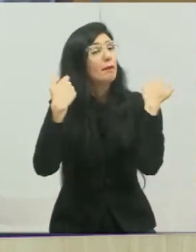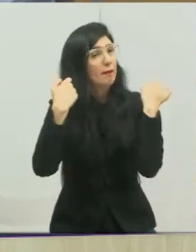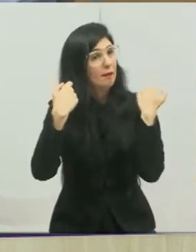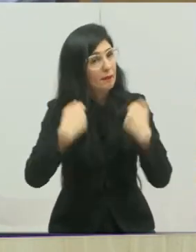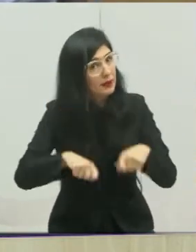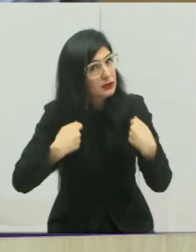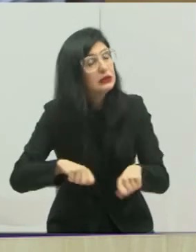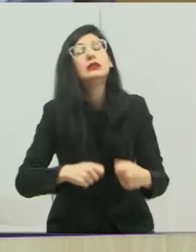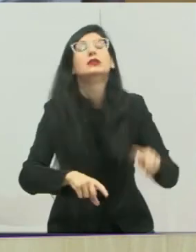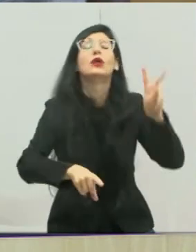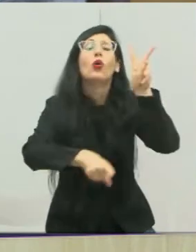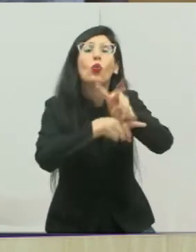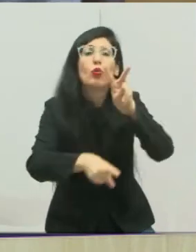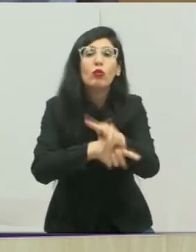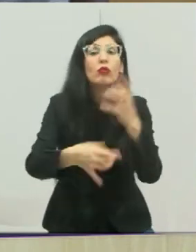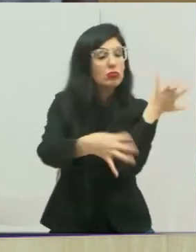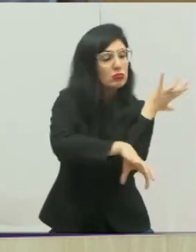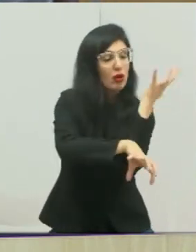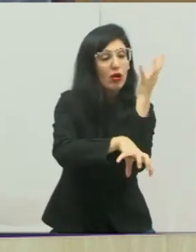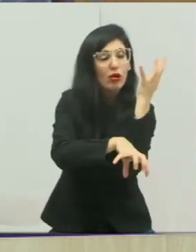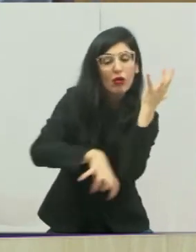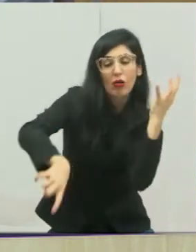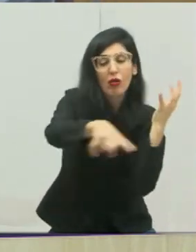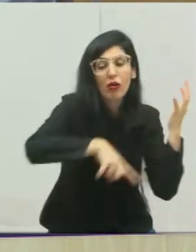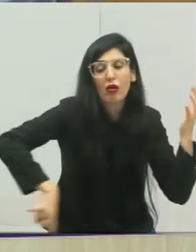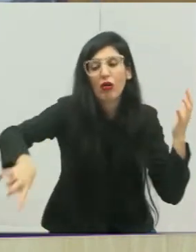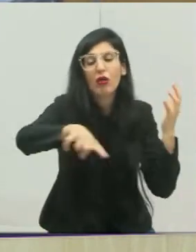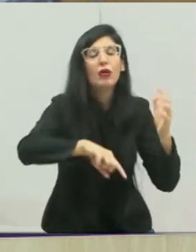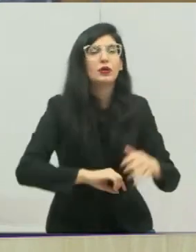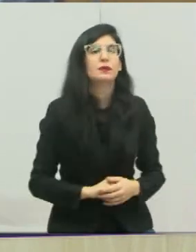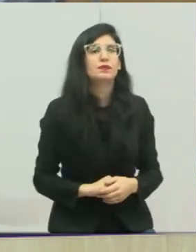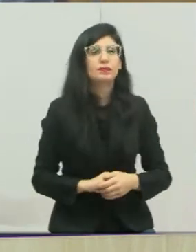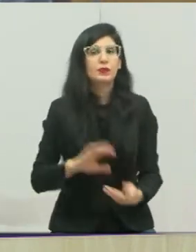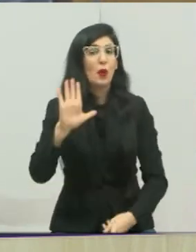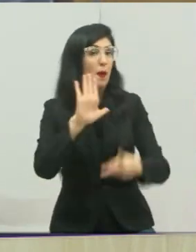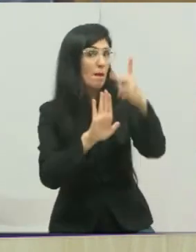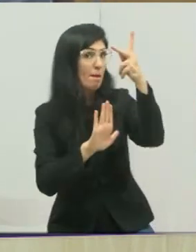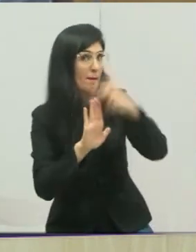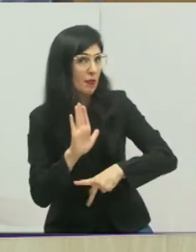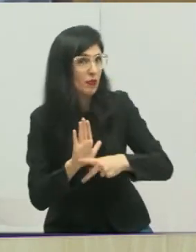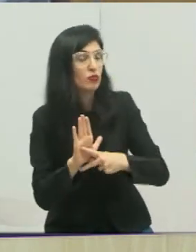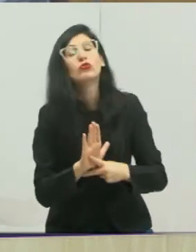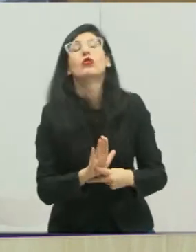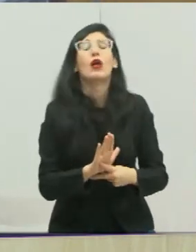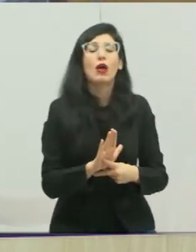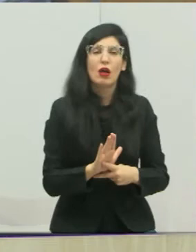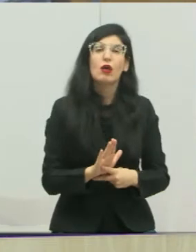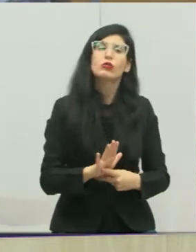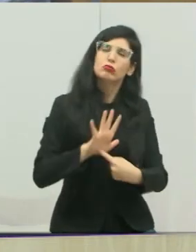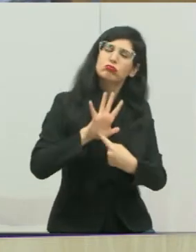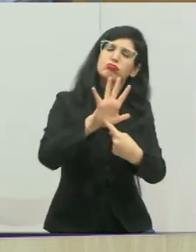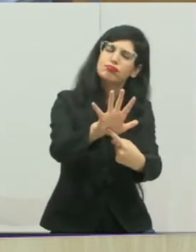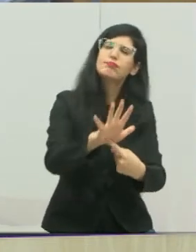de vegetação em áreas de APA. Ambos os projetos foram indicados para apresentação pelo Poder Executivo, por se tratar